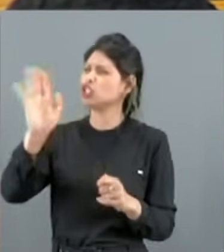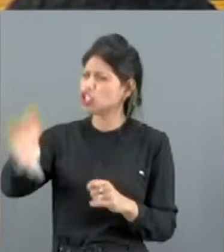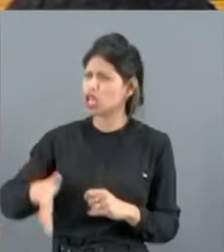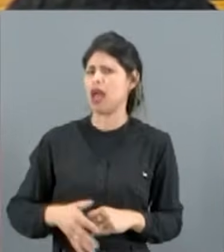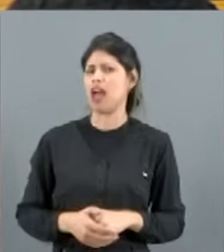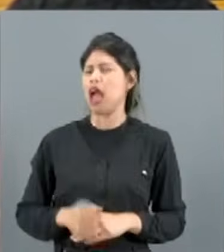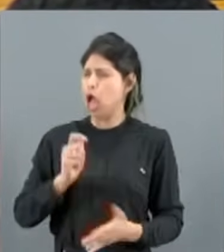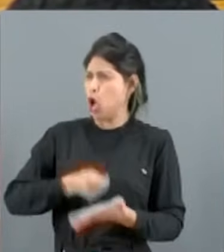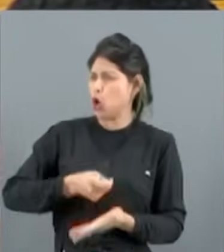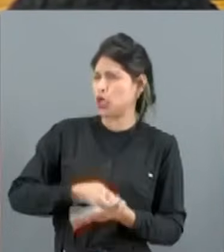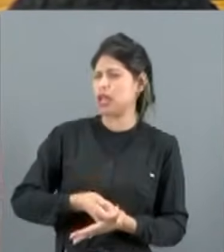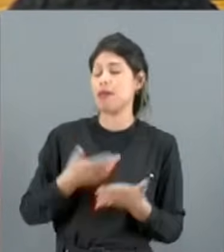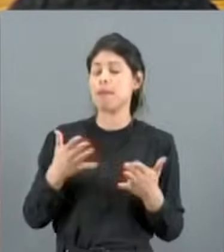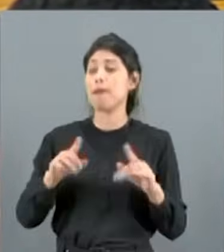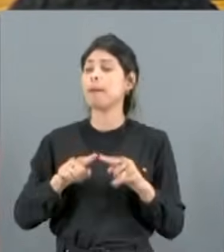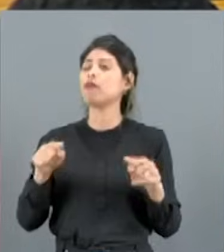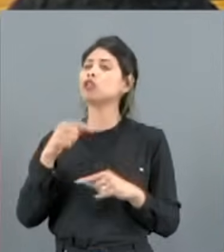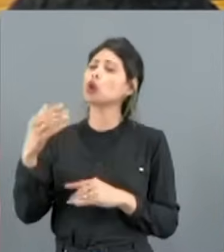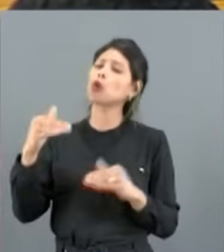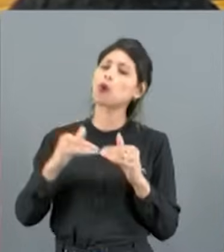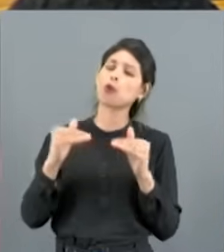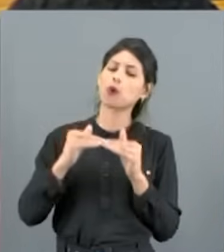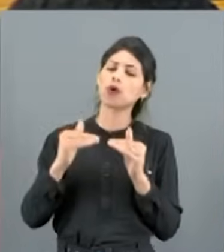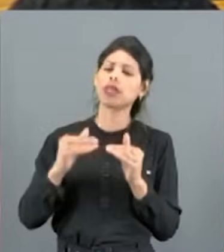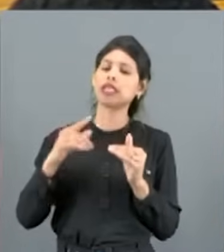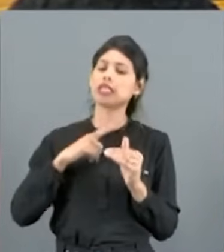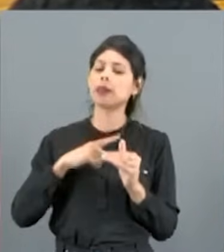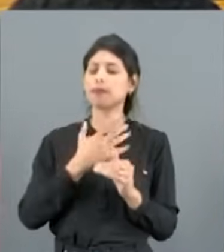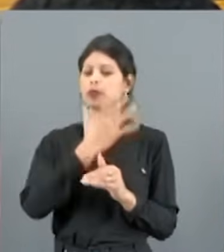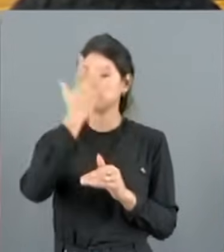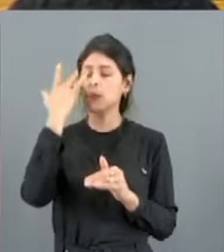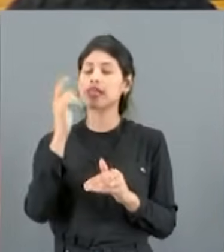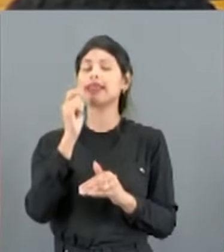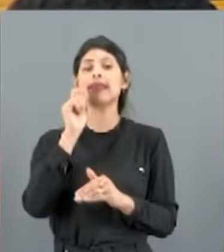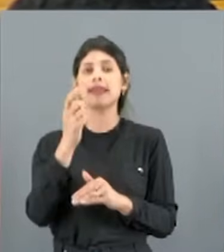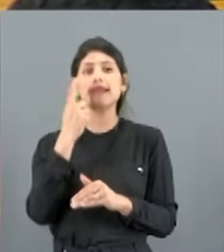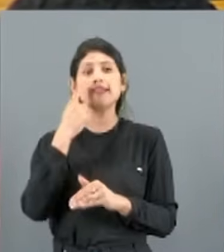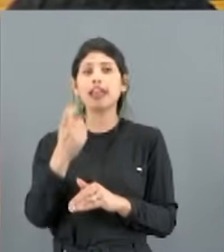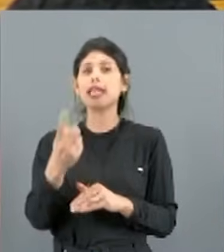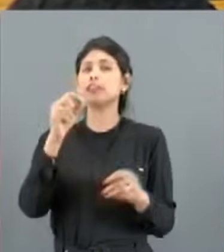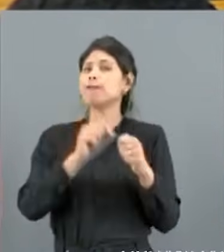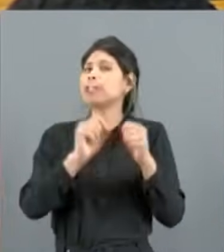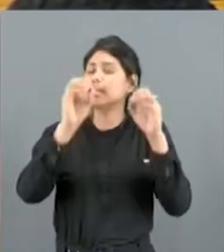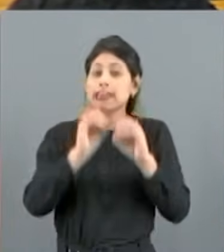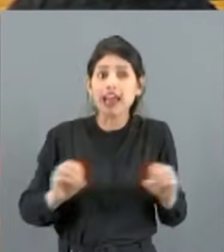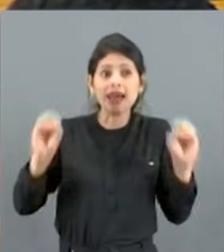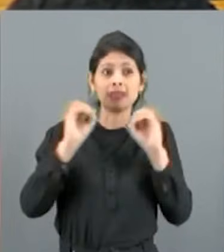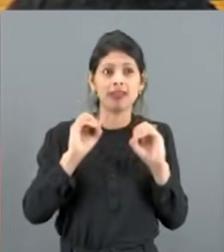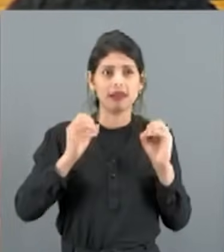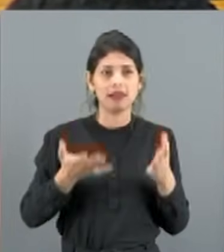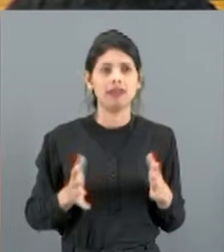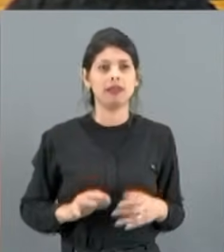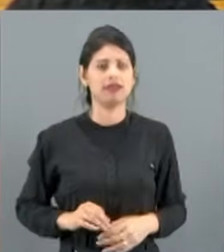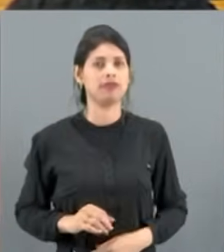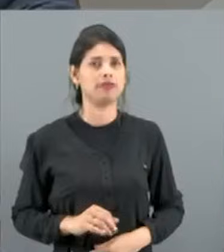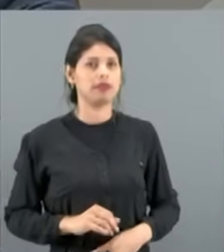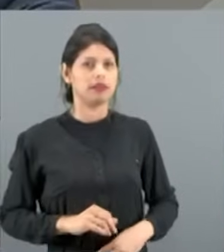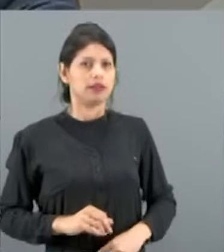agora o senhor não concorda também que teve pessoas que não teriam vontade de interesse nenhum de fazer nada a não ser manifestar